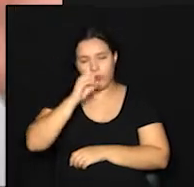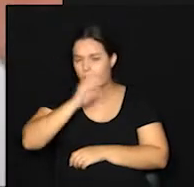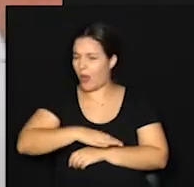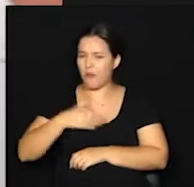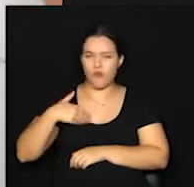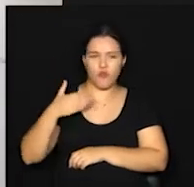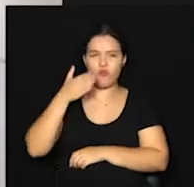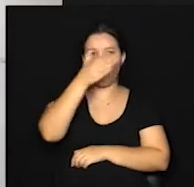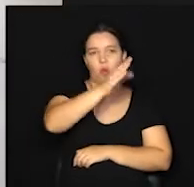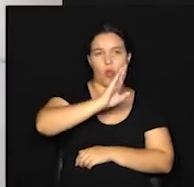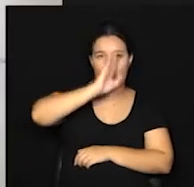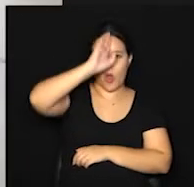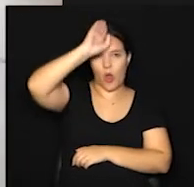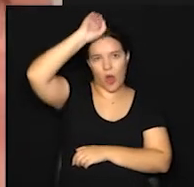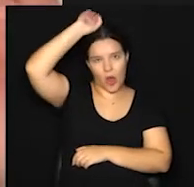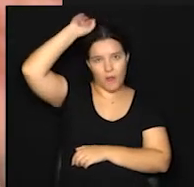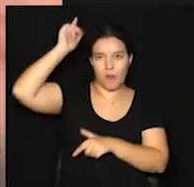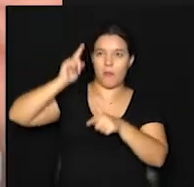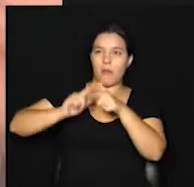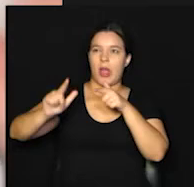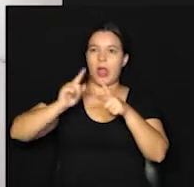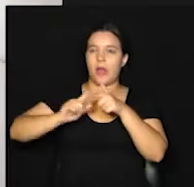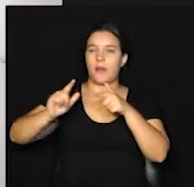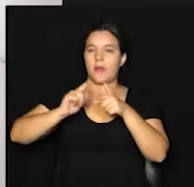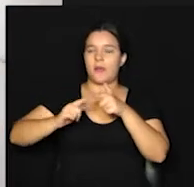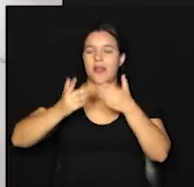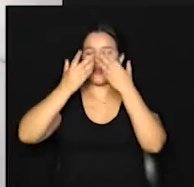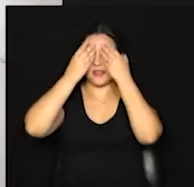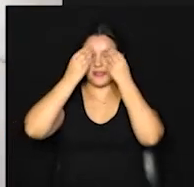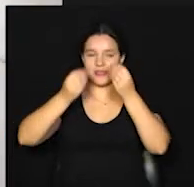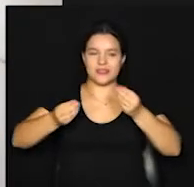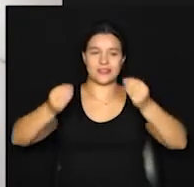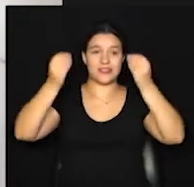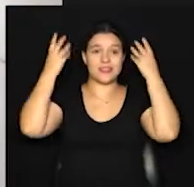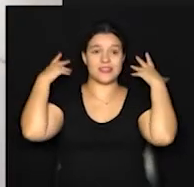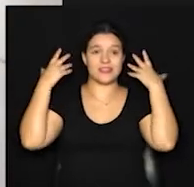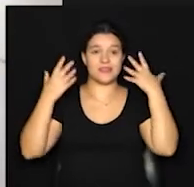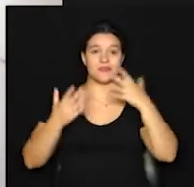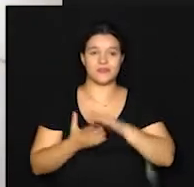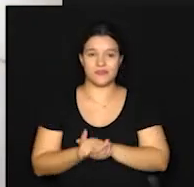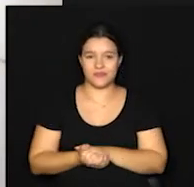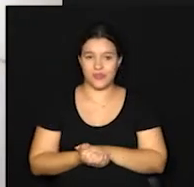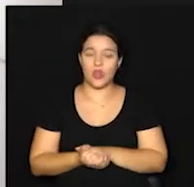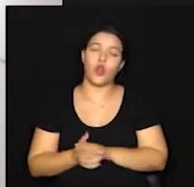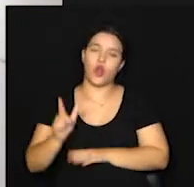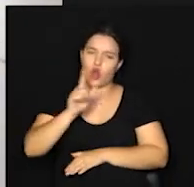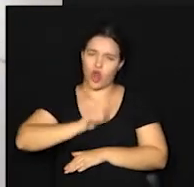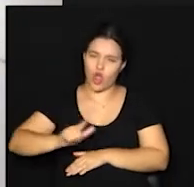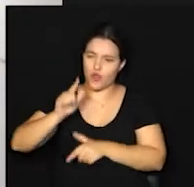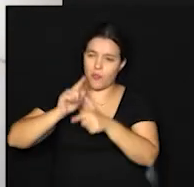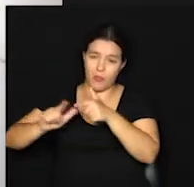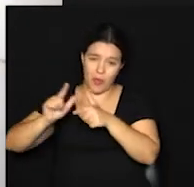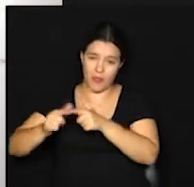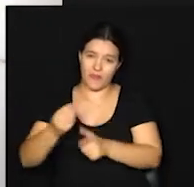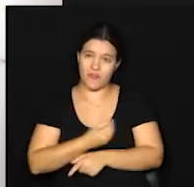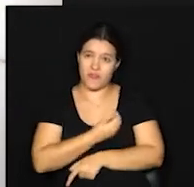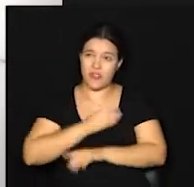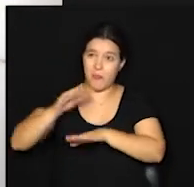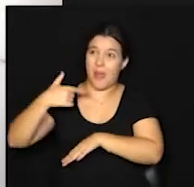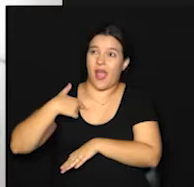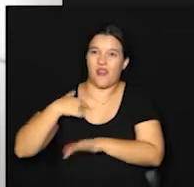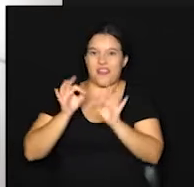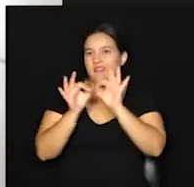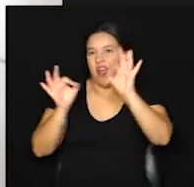eu desconectei de todos os problemas, então eu vi o problema de uma outra perspectiva. O problema ainda existia, mas eu vi ele de outra